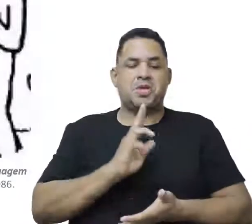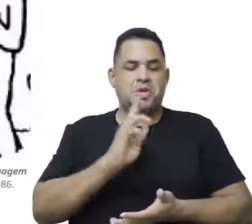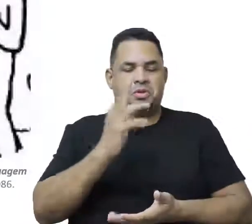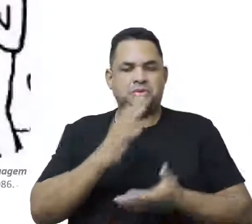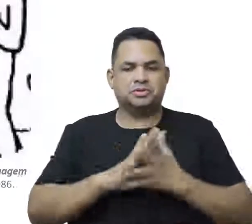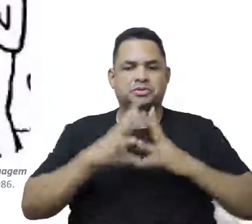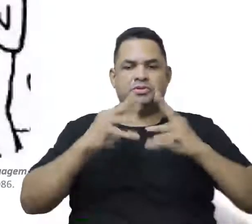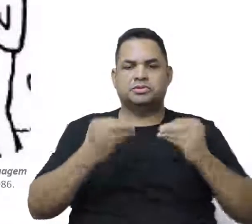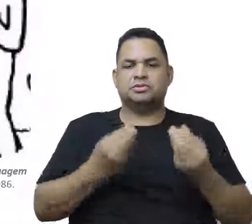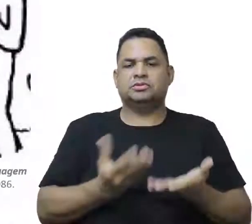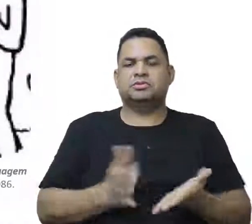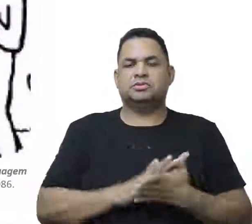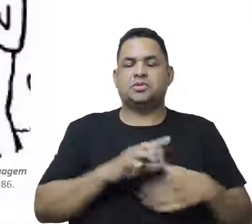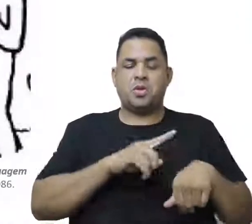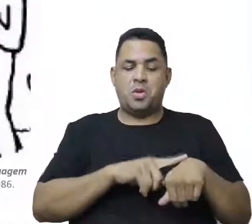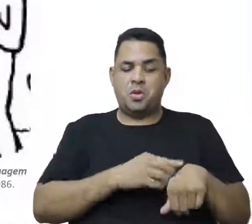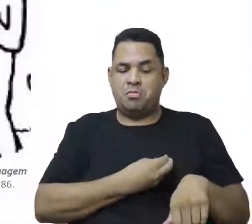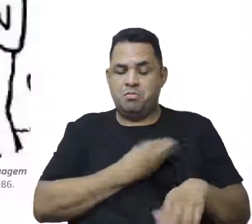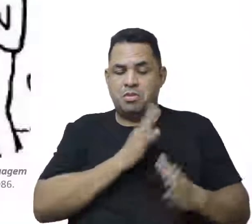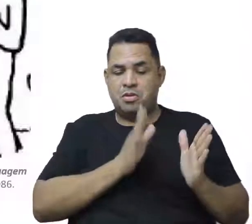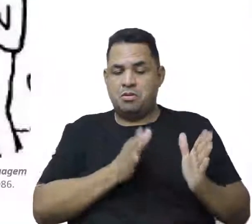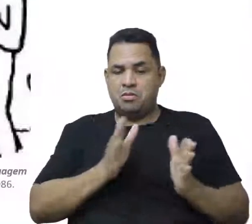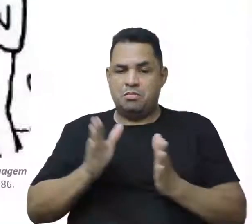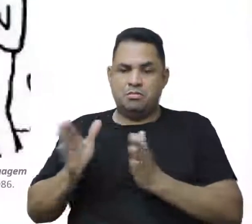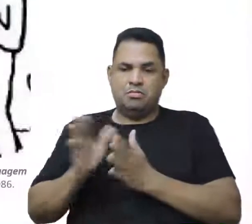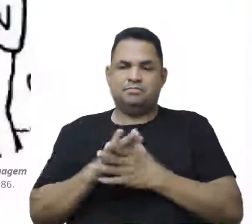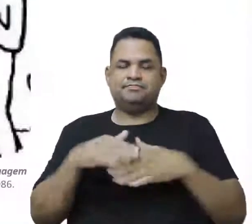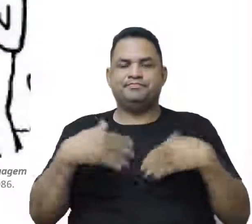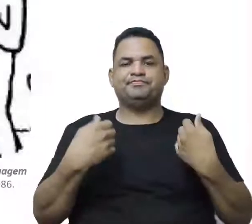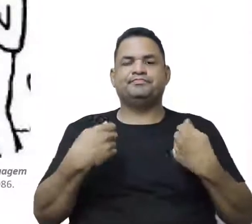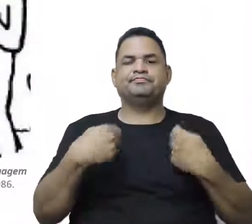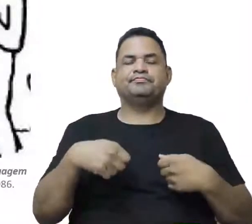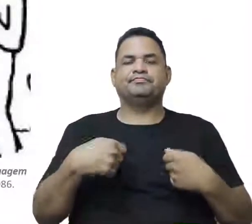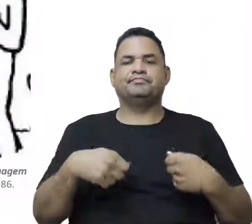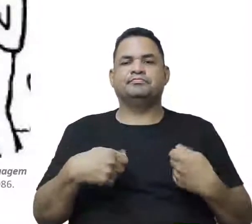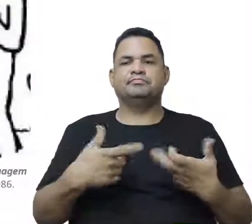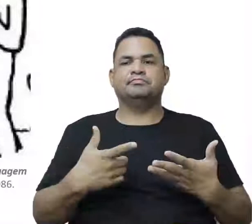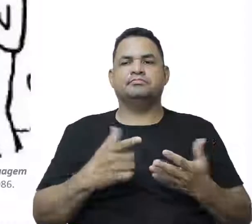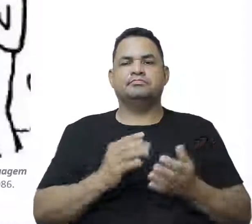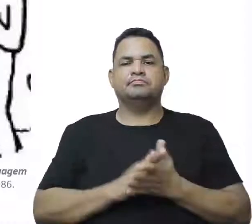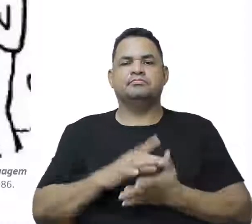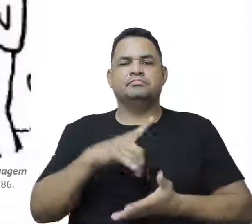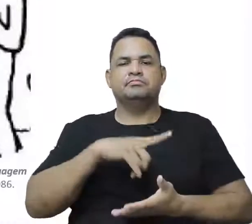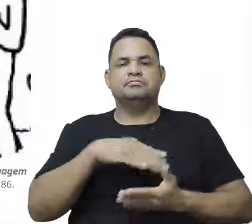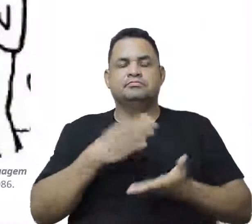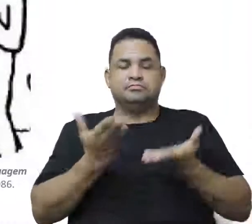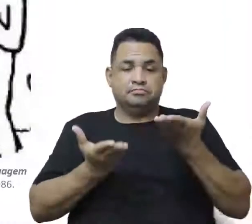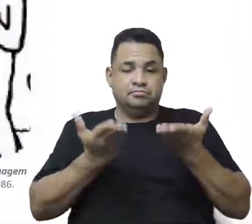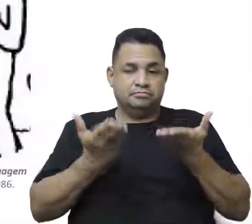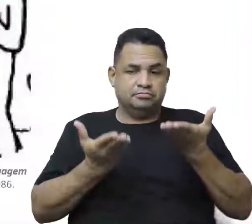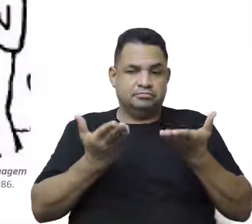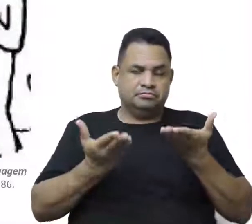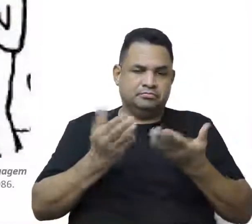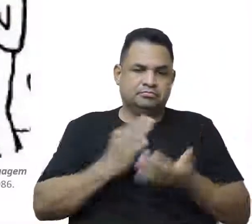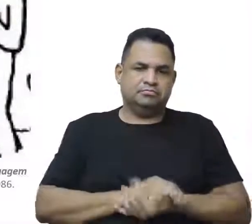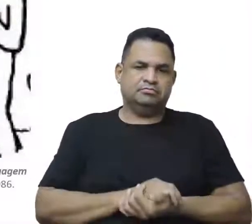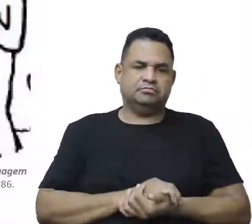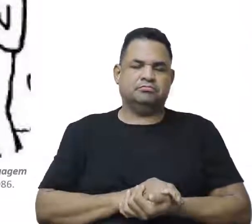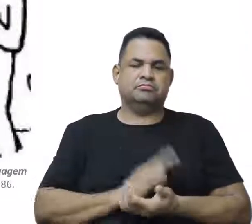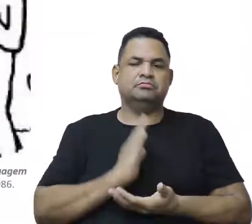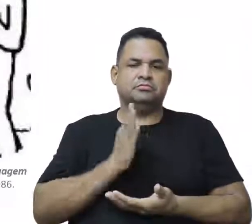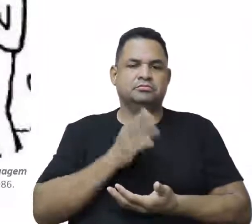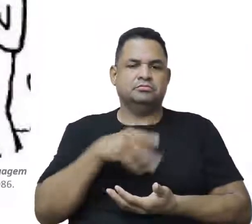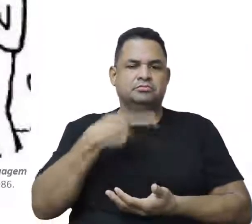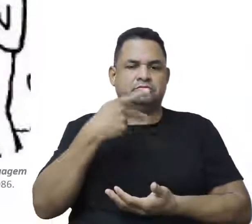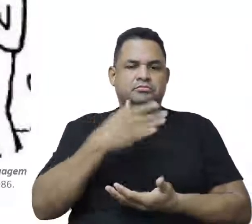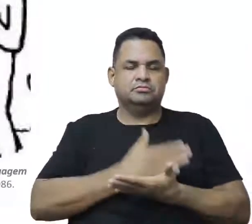em todos os momentos, em todas as fases, né? Então, a gente tem que mesmo ter aquele equilíbrio, que é o que a gente falou também no